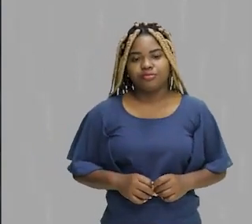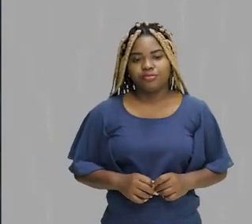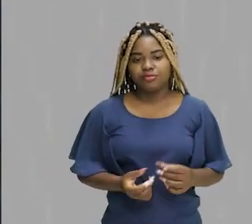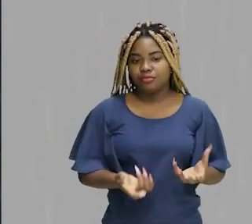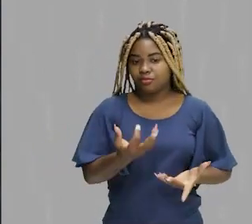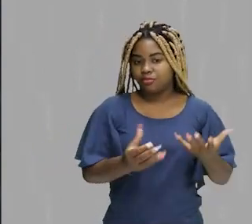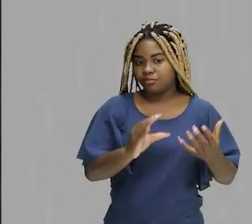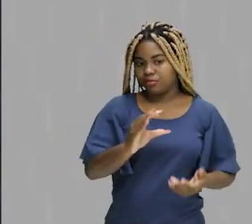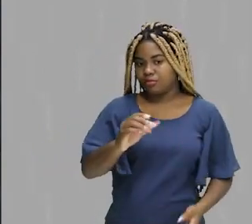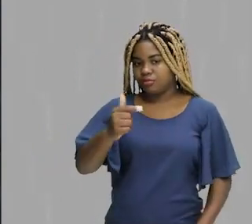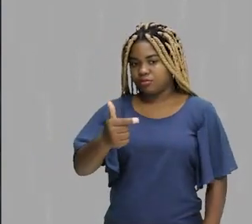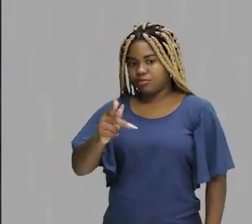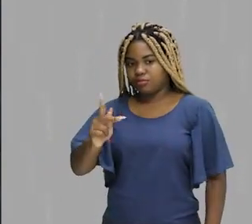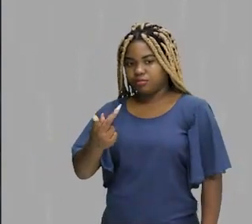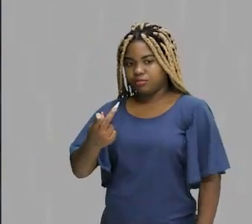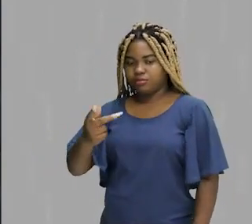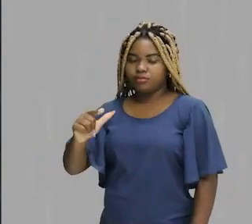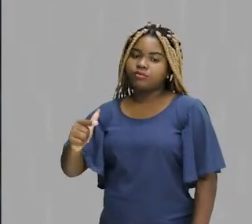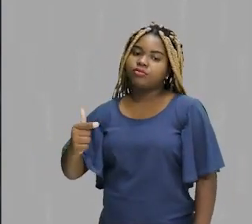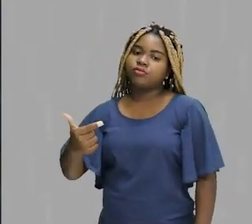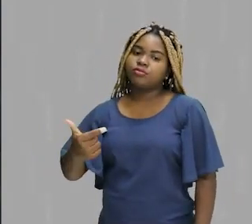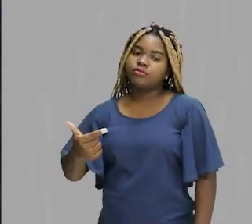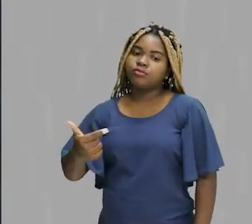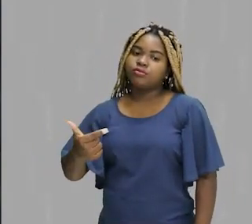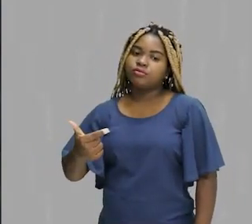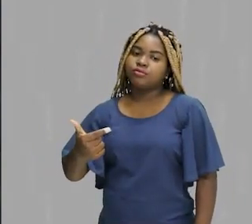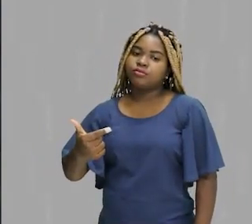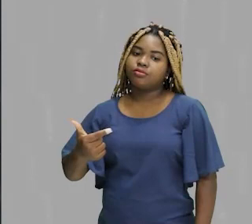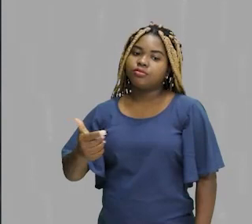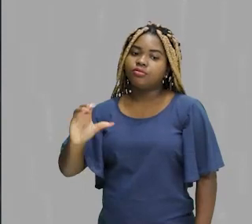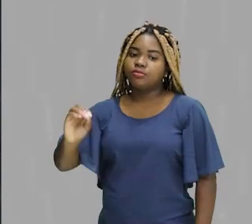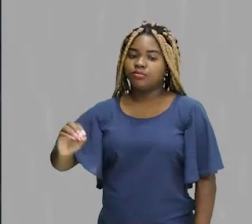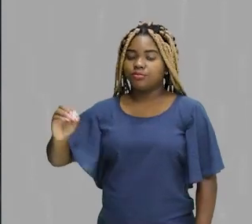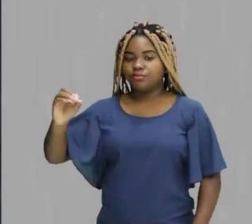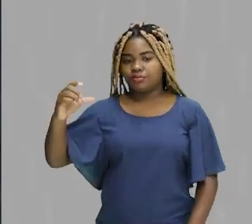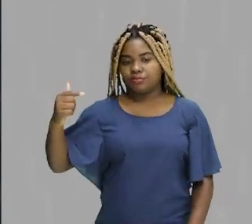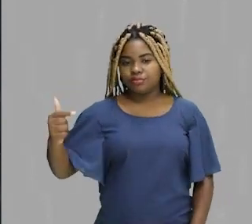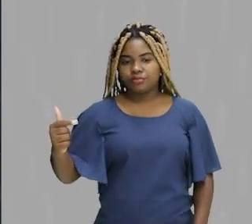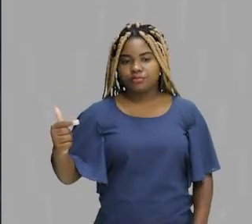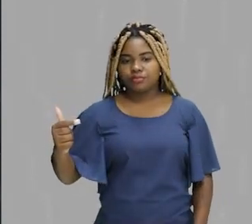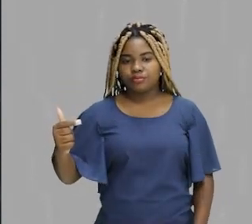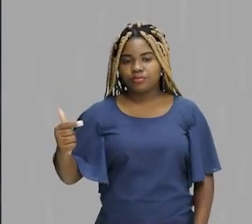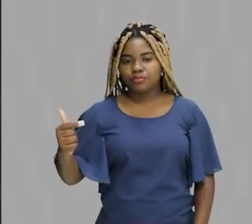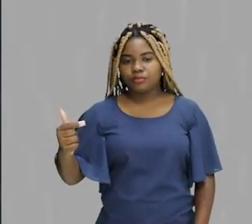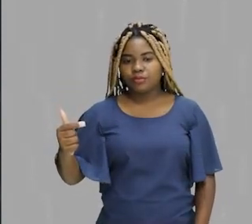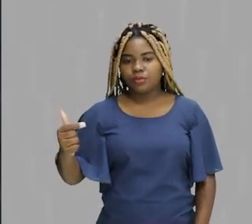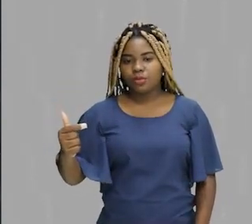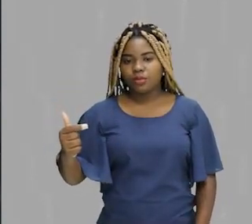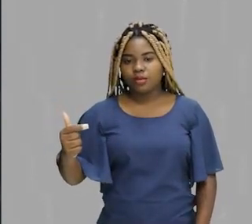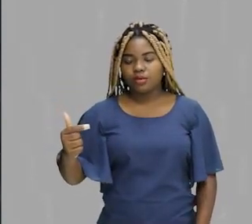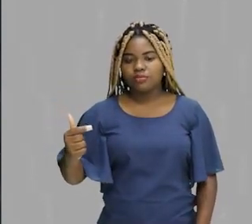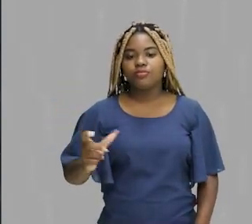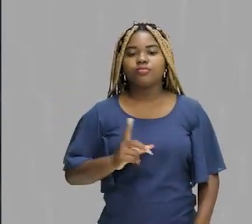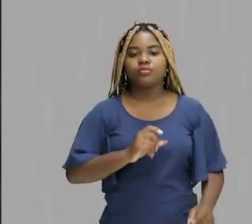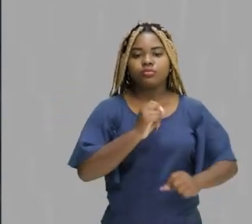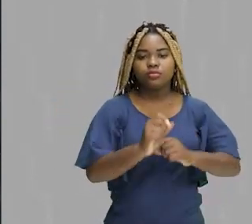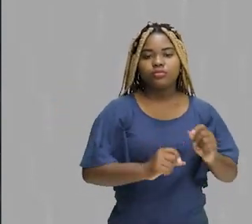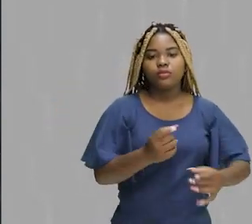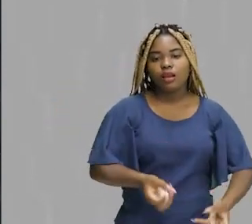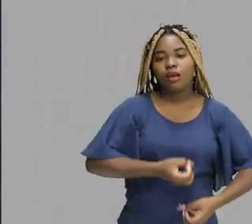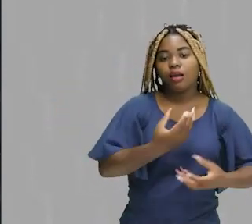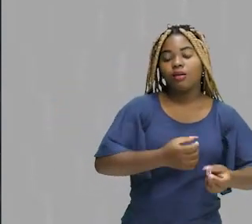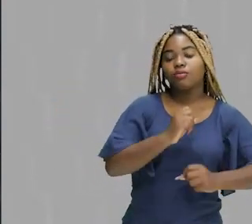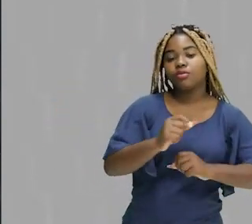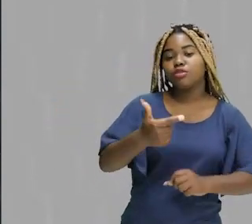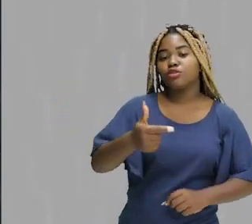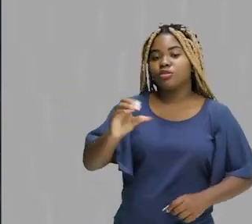do C2H2, ou seja, sua reação com gás oxigênio, está produzindo 2 mols de CO2 e